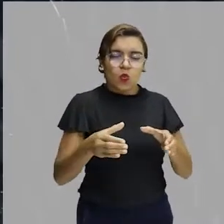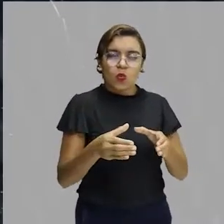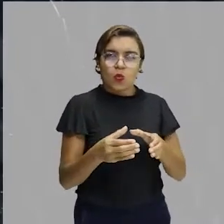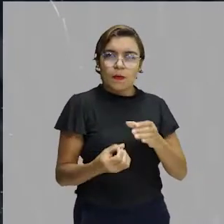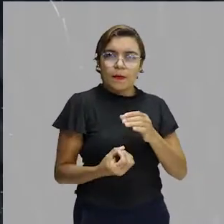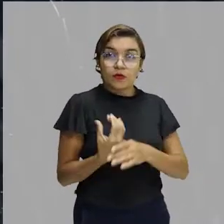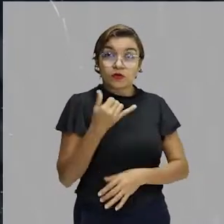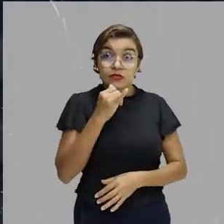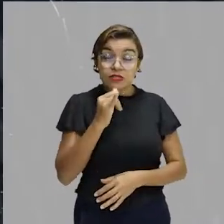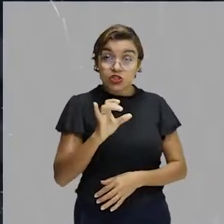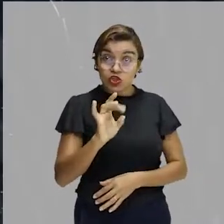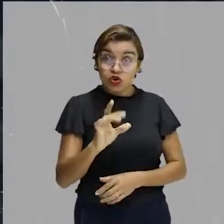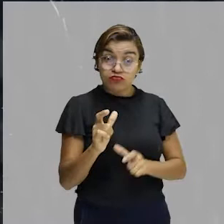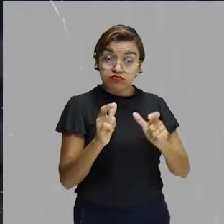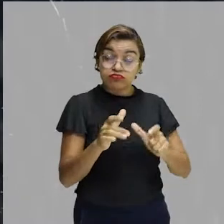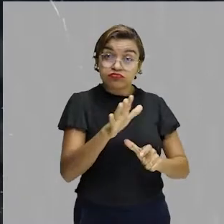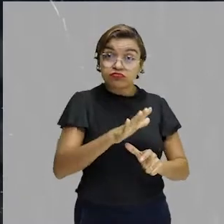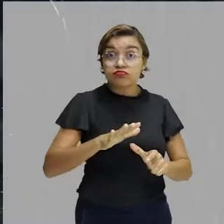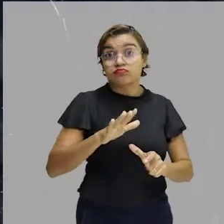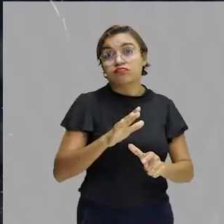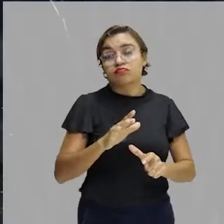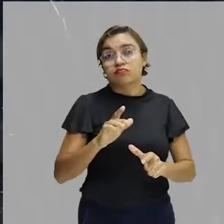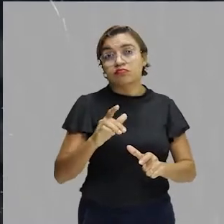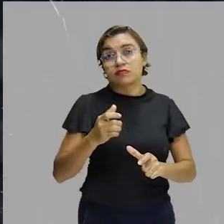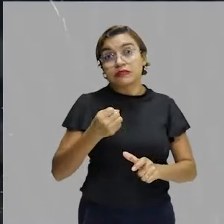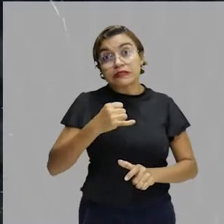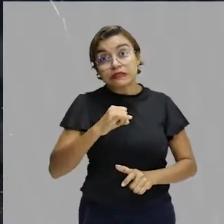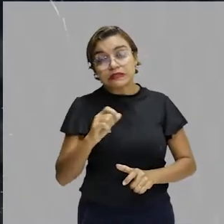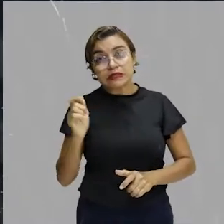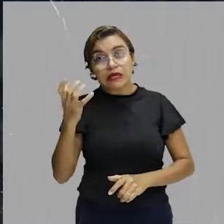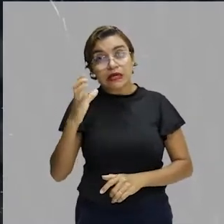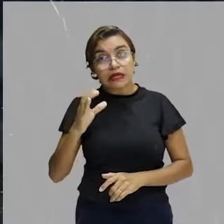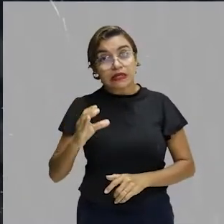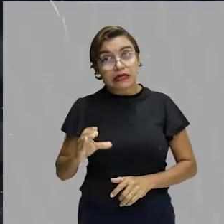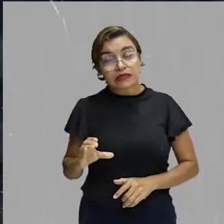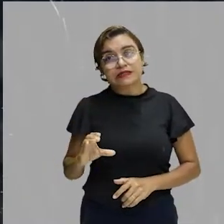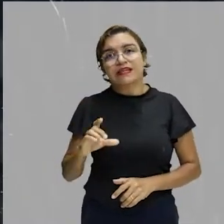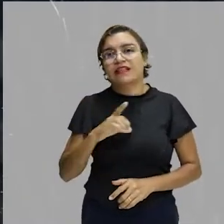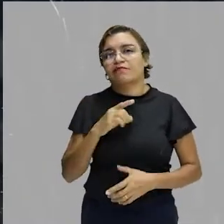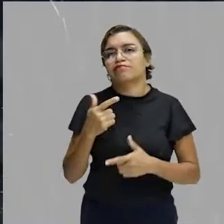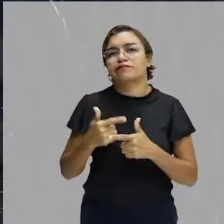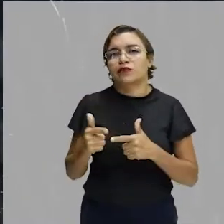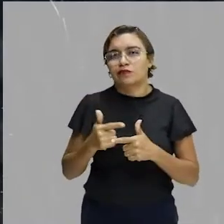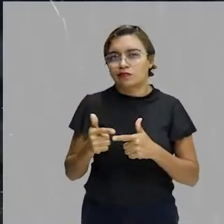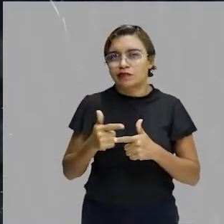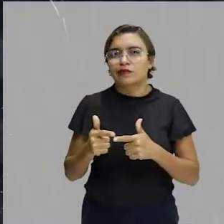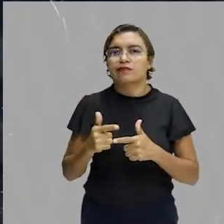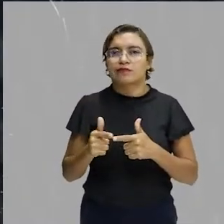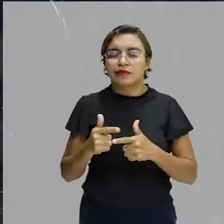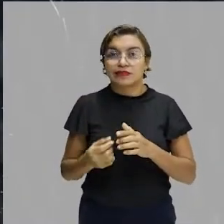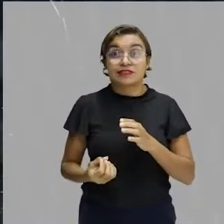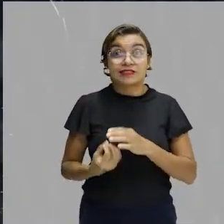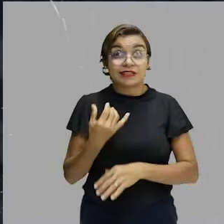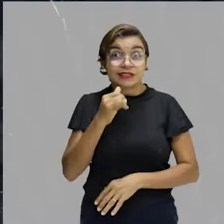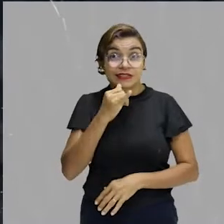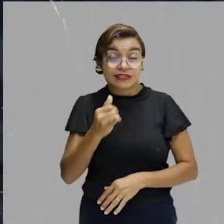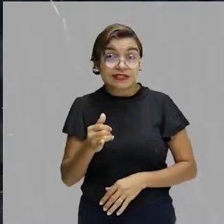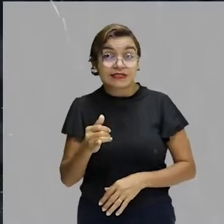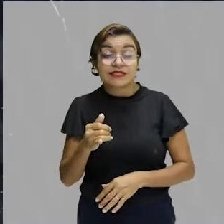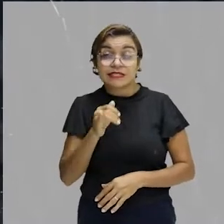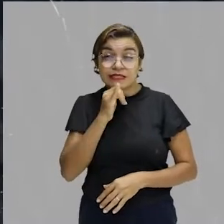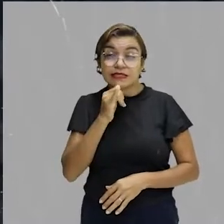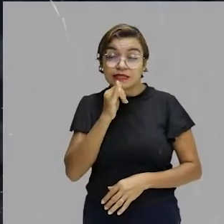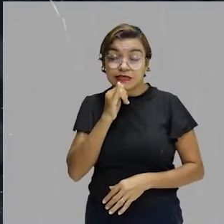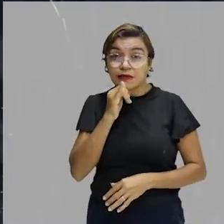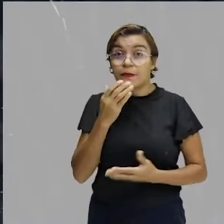um único setor, numa possível crise, nós vamos ter problemáticas de geração de energia, que é o que o nosso país